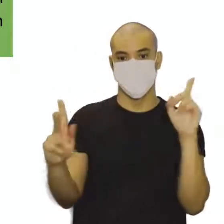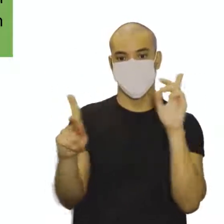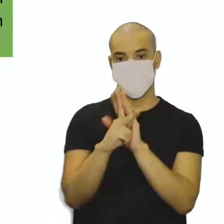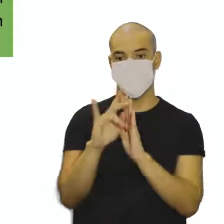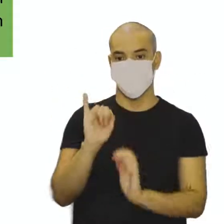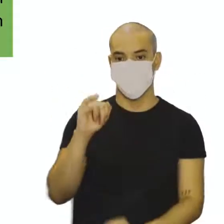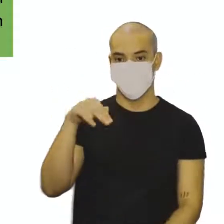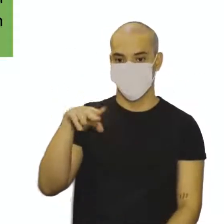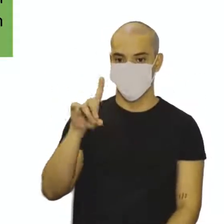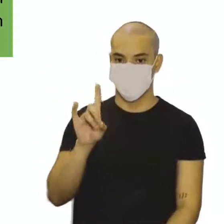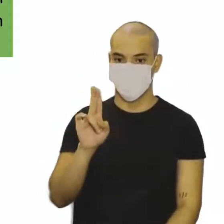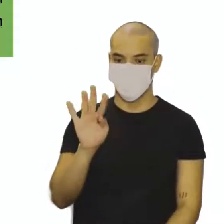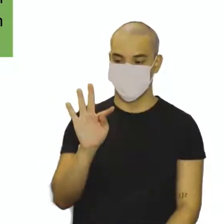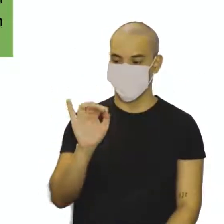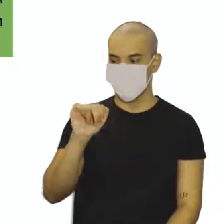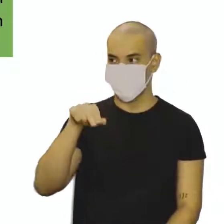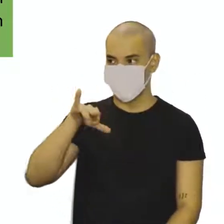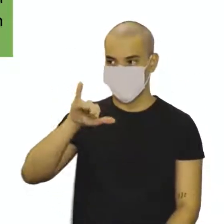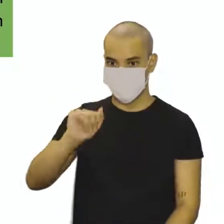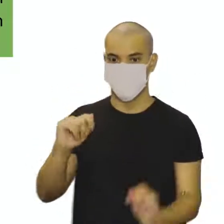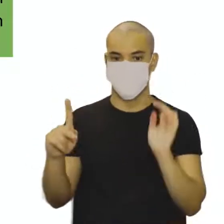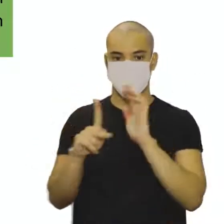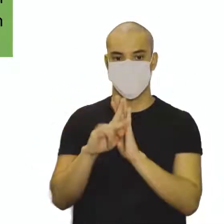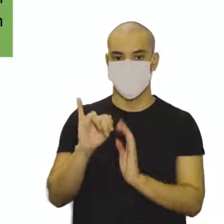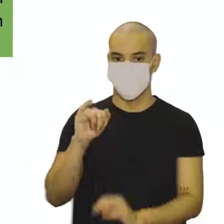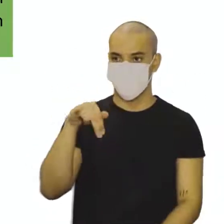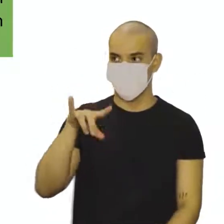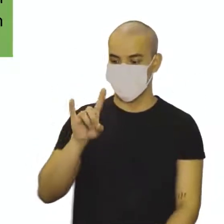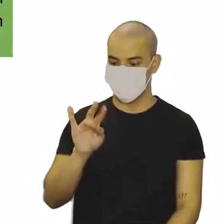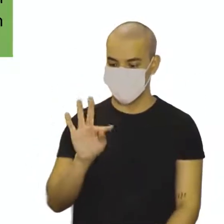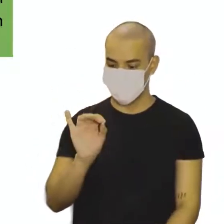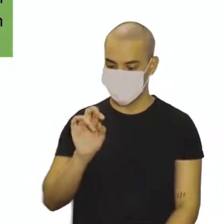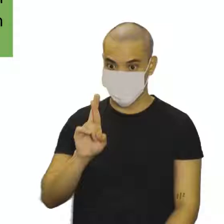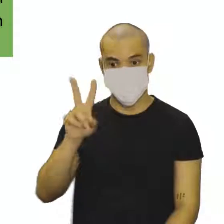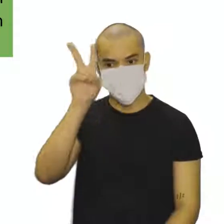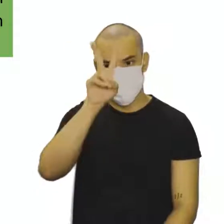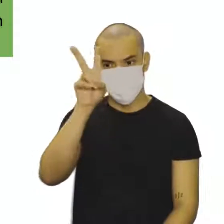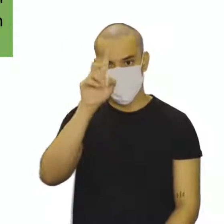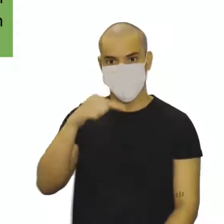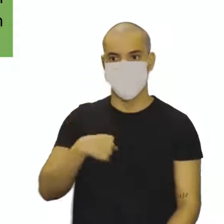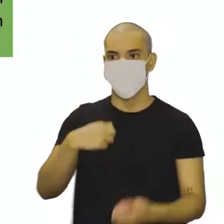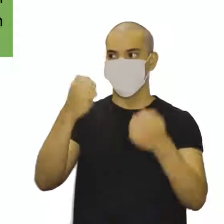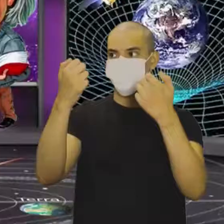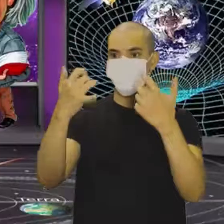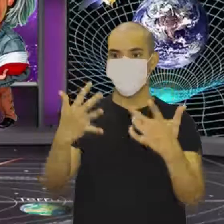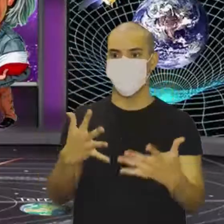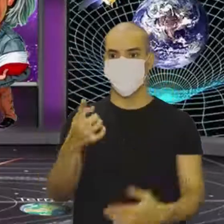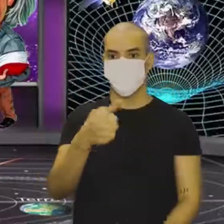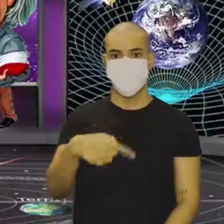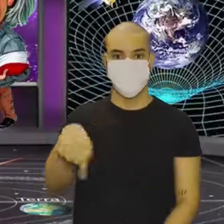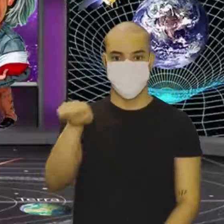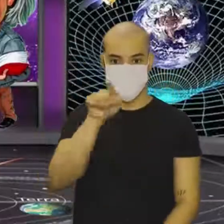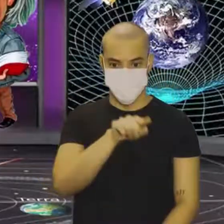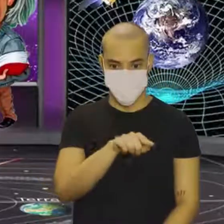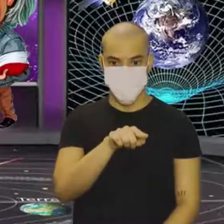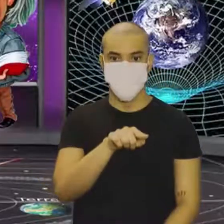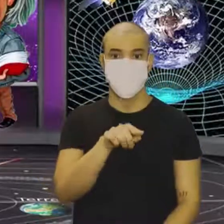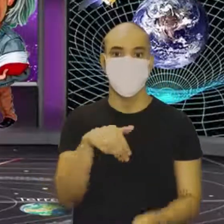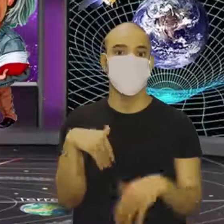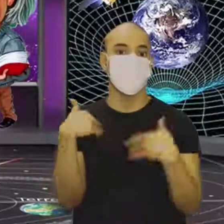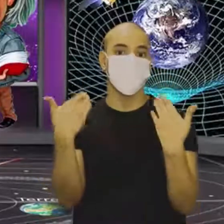indutância de um indutor, ok? Lembra que eu falei para vocês lá no capacitor quais são